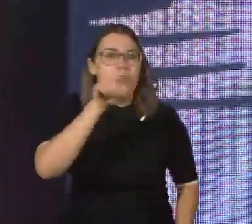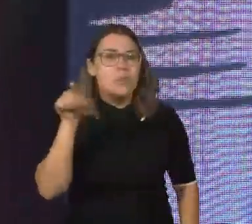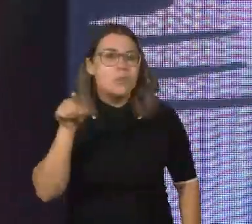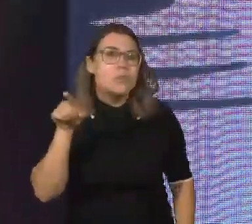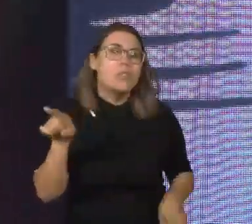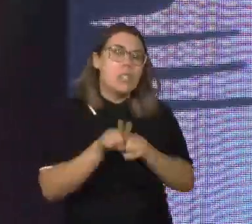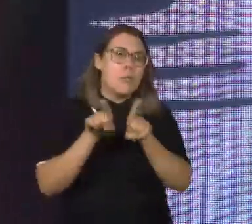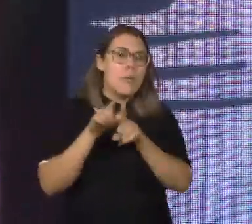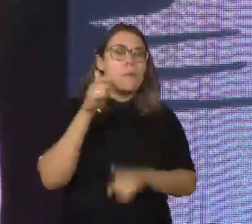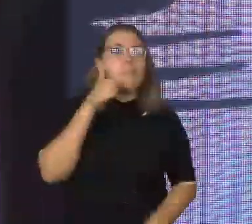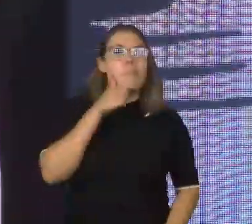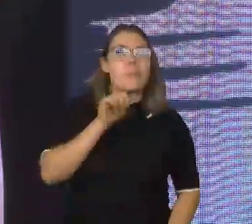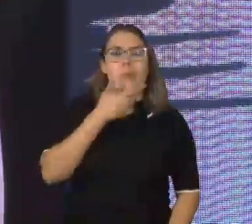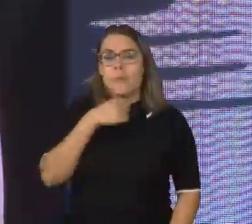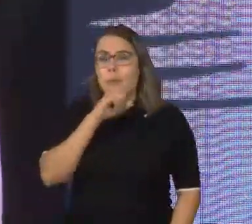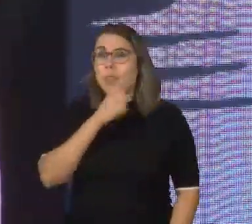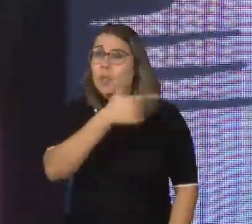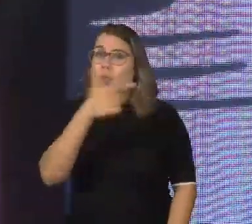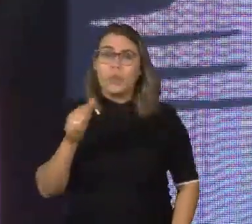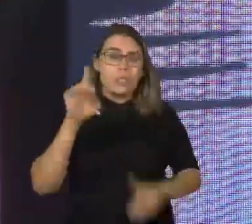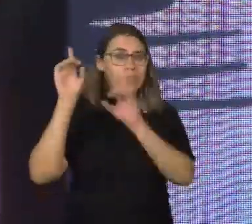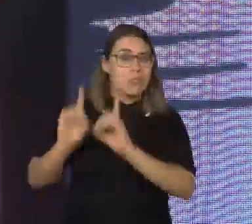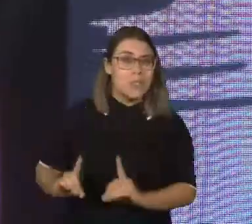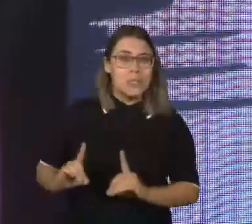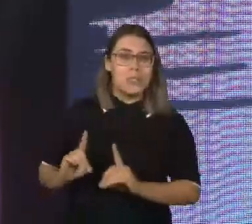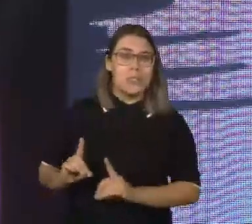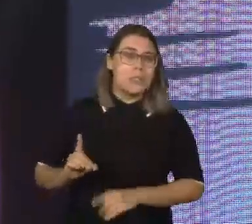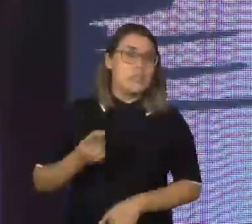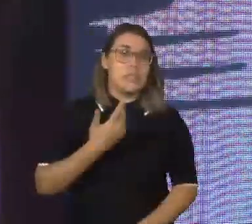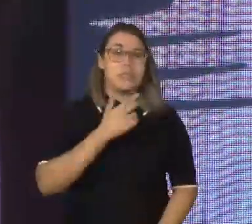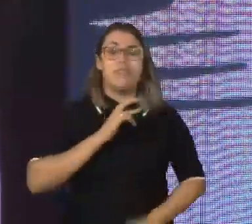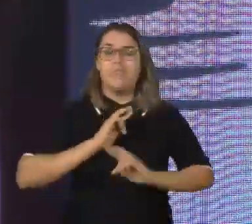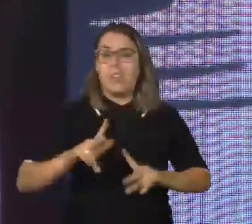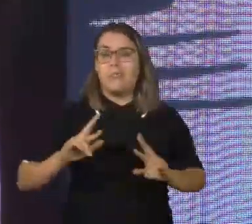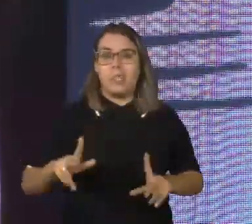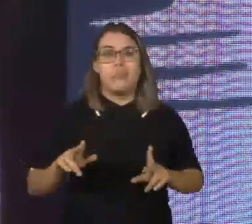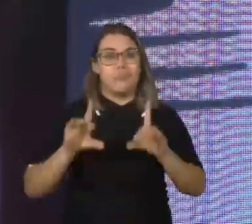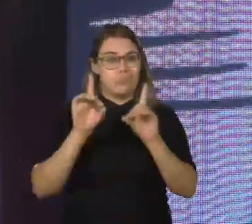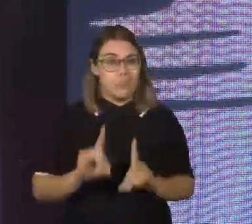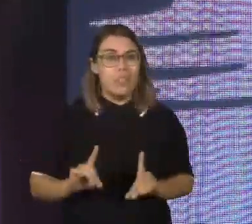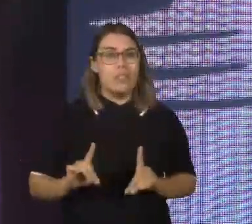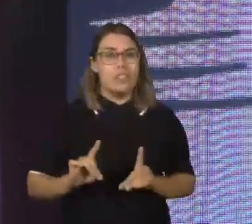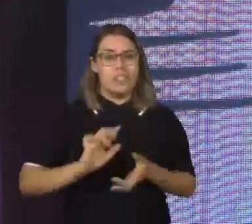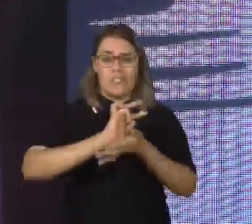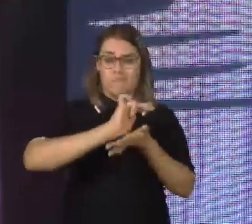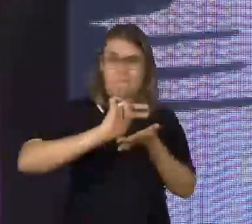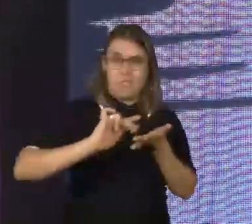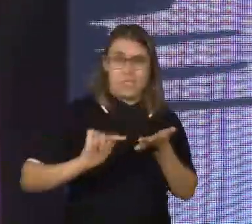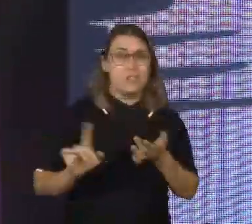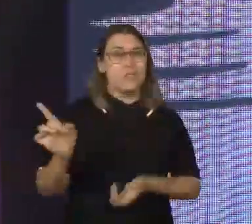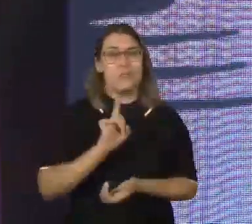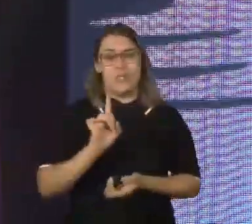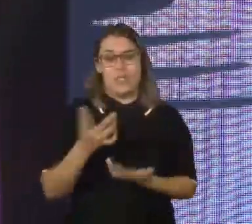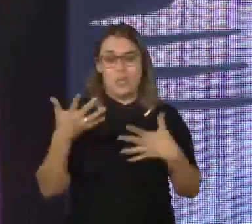para os pais de crianças sem deficiência. Se não tem diferença dentro da escola do seu filho, se a diversidade não está lá